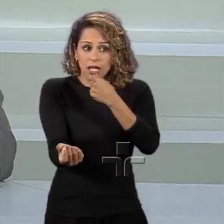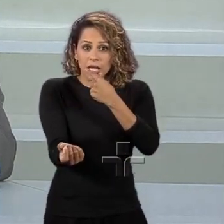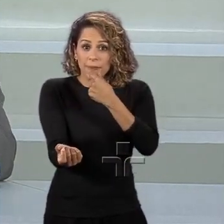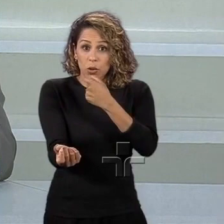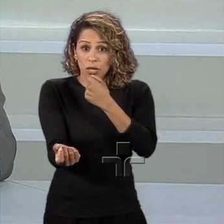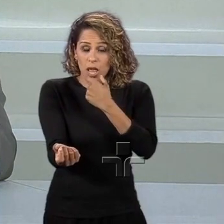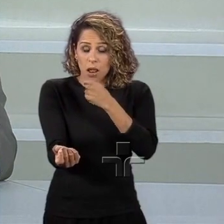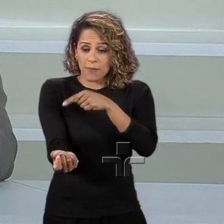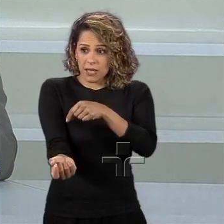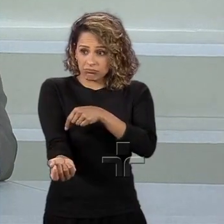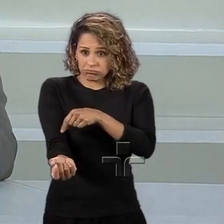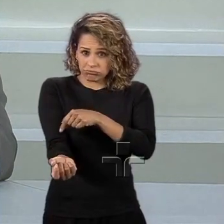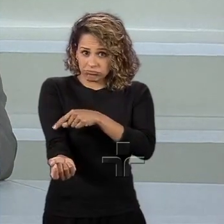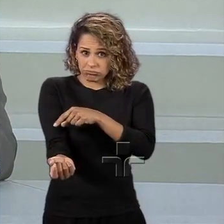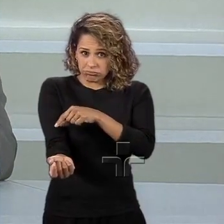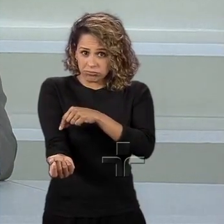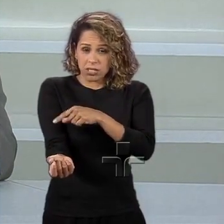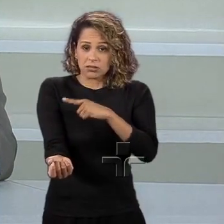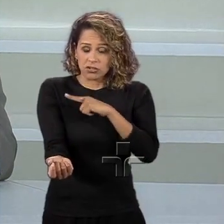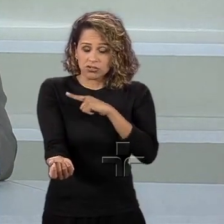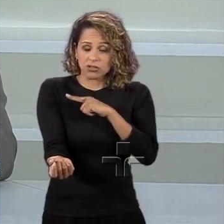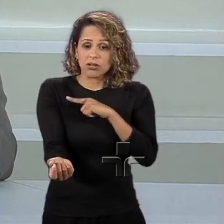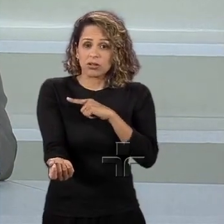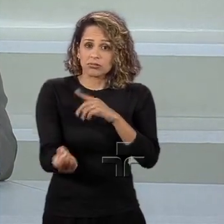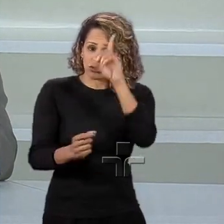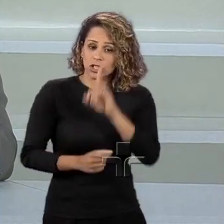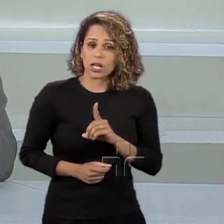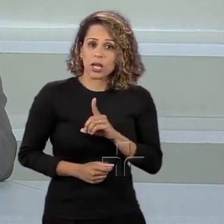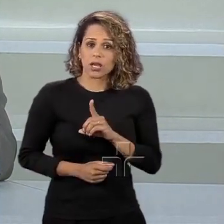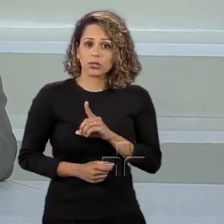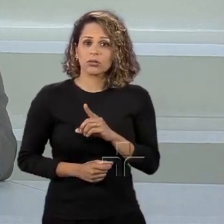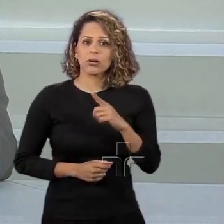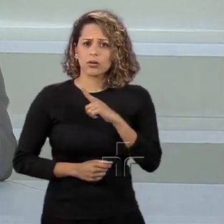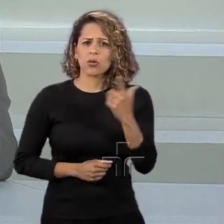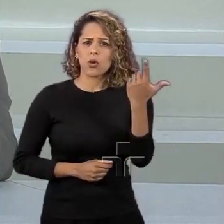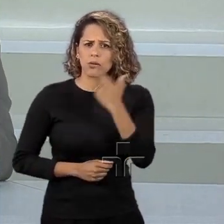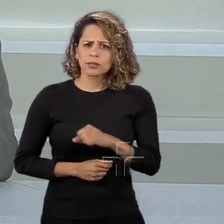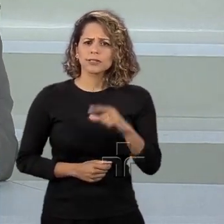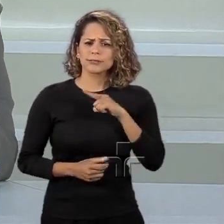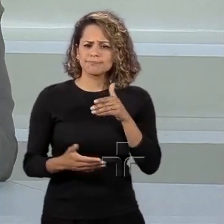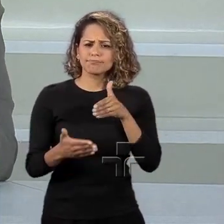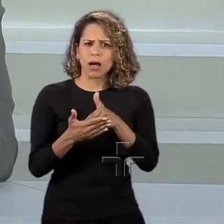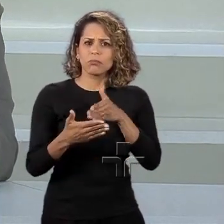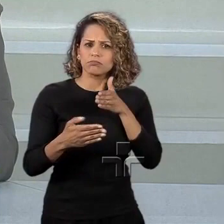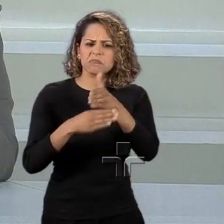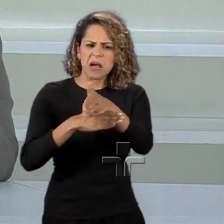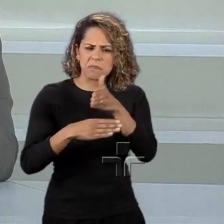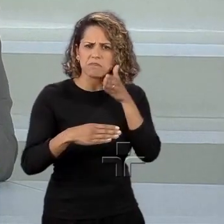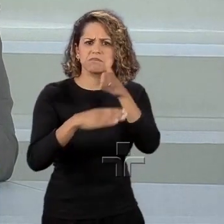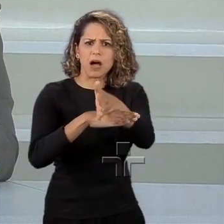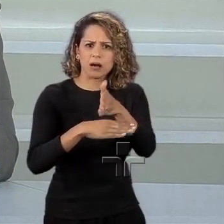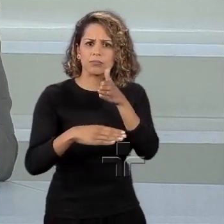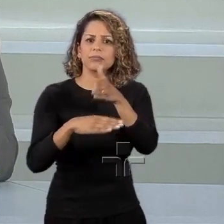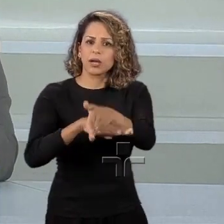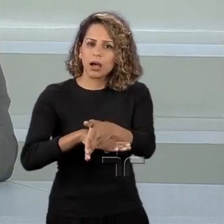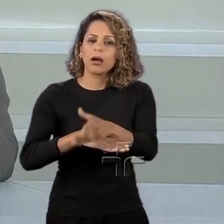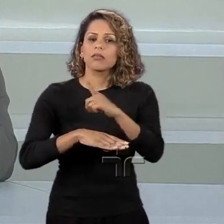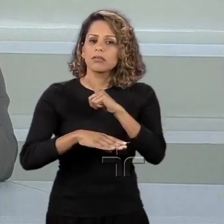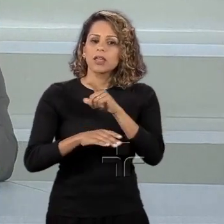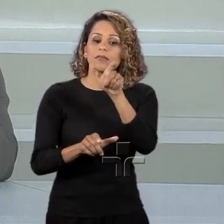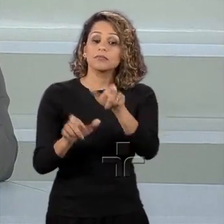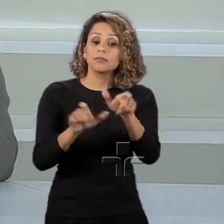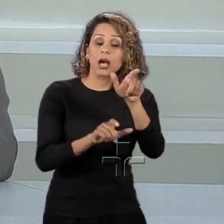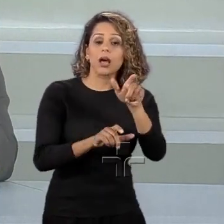minha. Venci várias barreiras de interessados que estavam, alguns até que haviam em 2010 financiado a